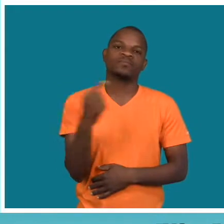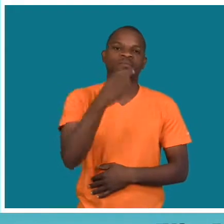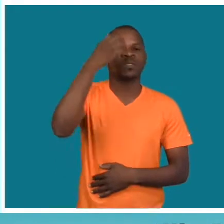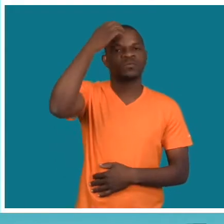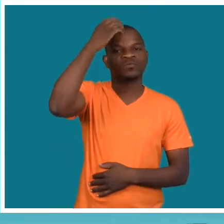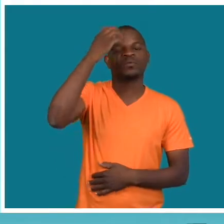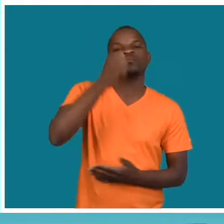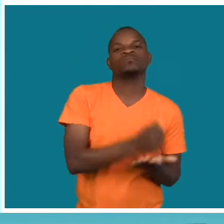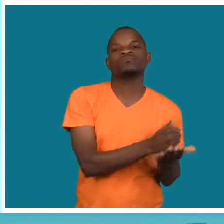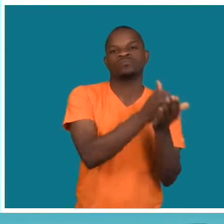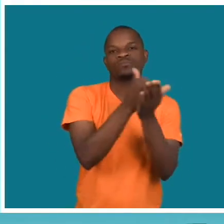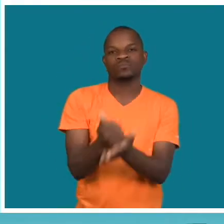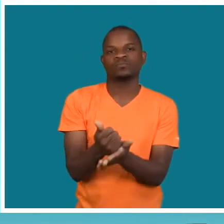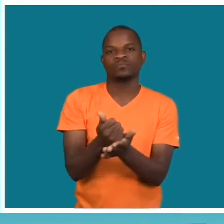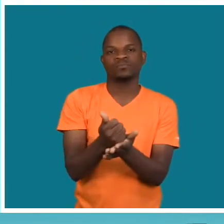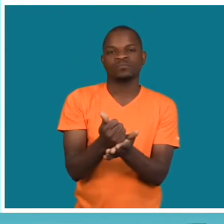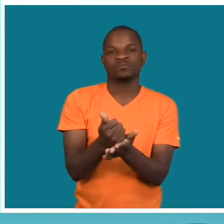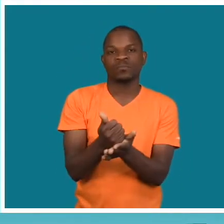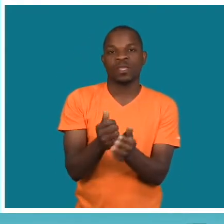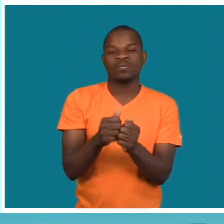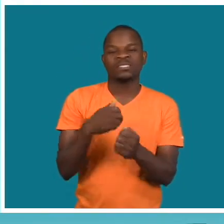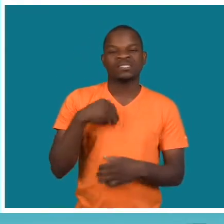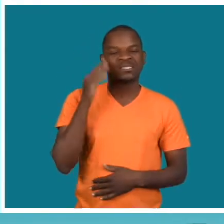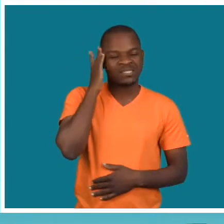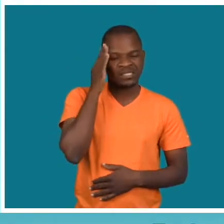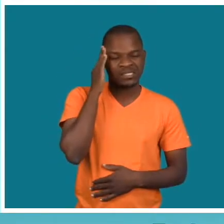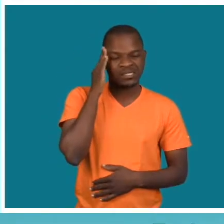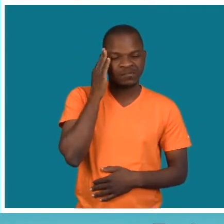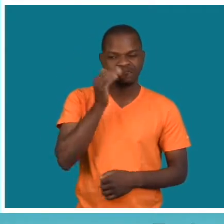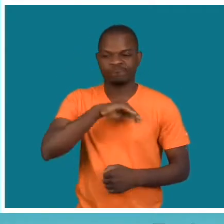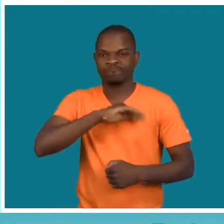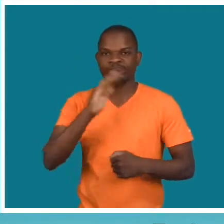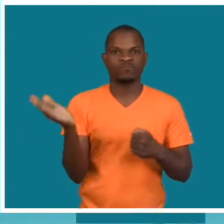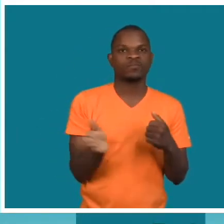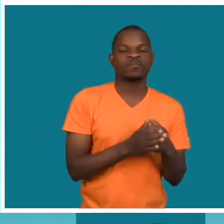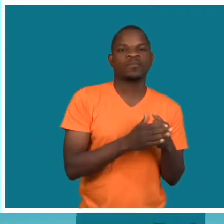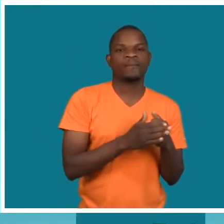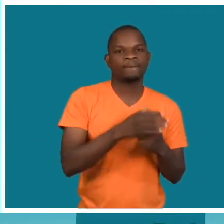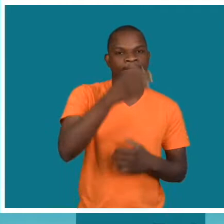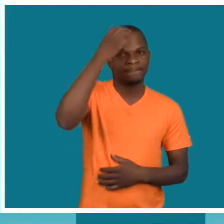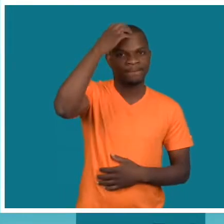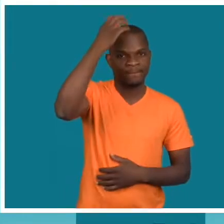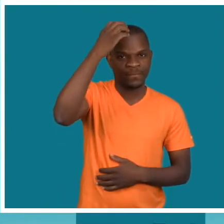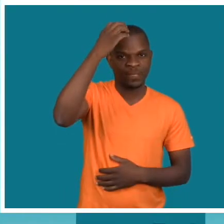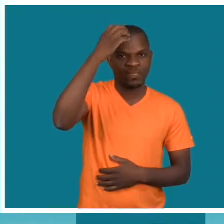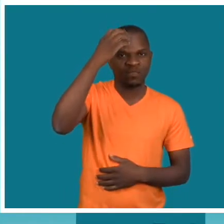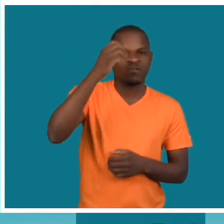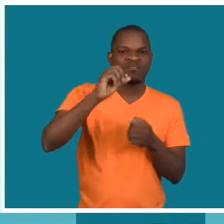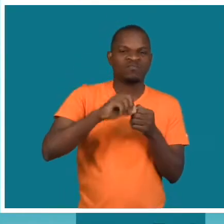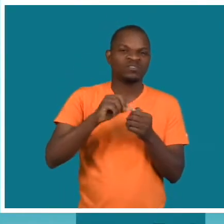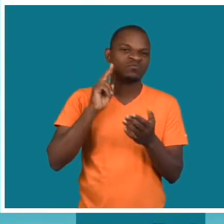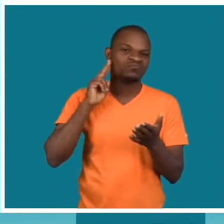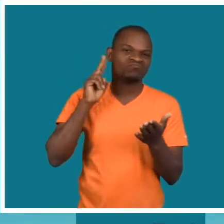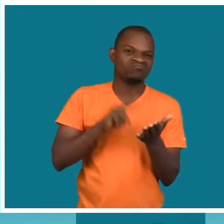qualquer coisa. Tu não pode estar na hora de sofrer, o Estado tem que criar essas condições. Eu de novo volto para eles. Fiz de novo estas